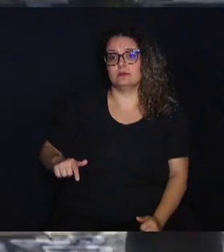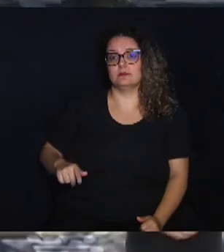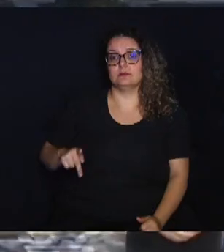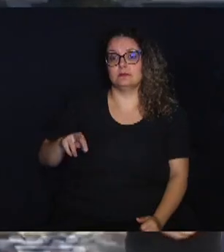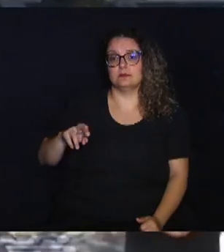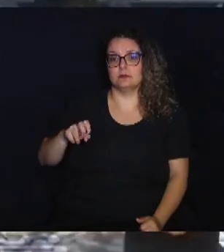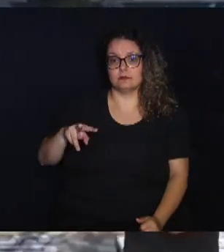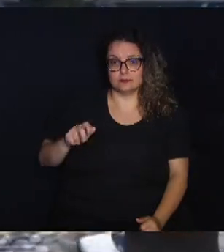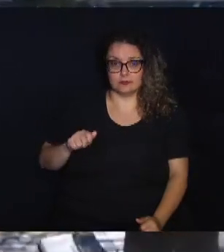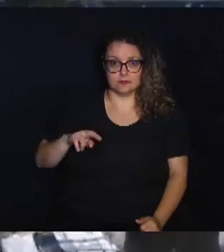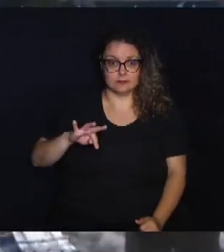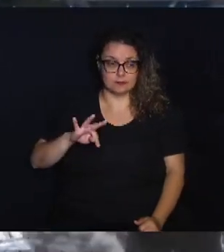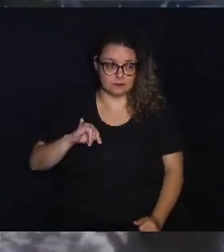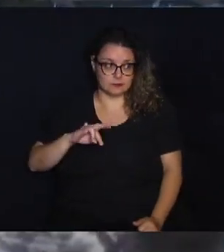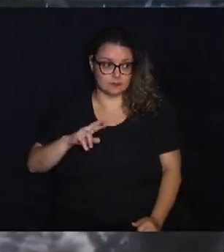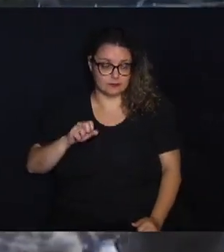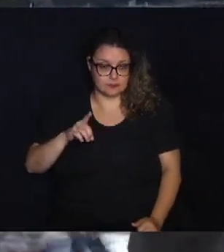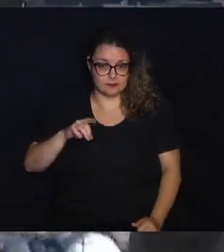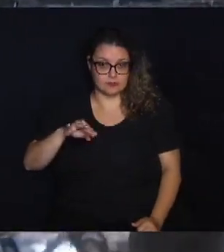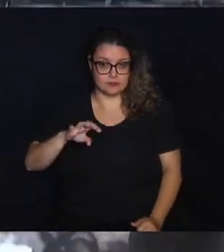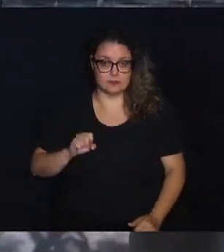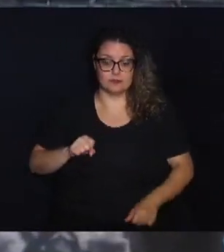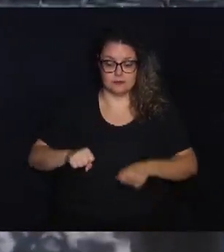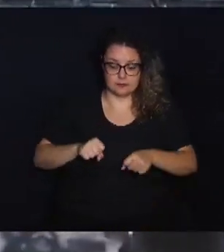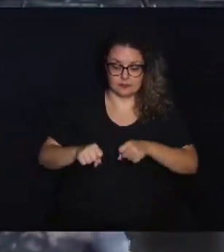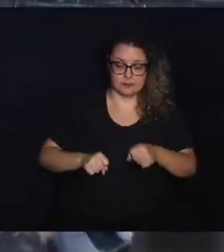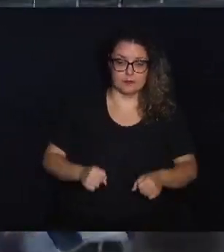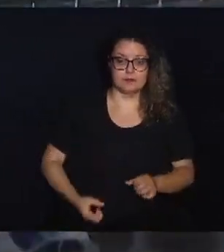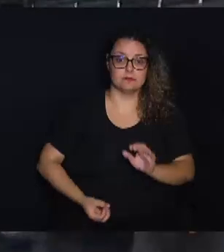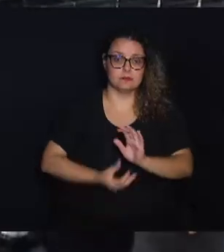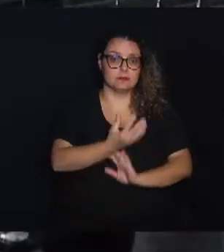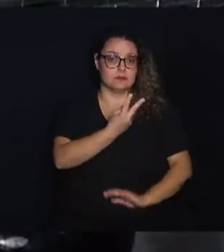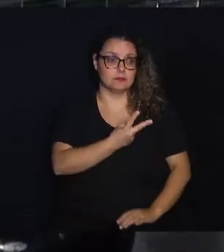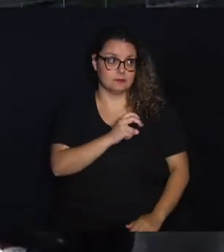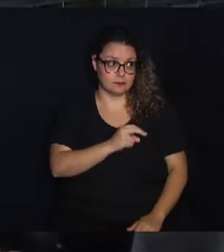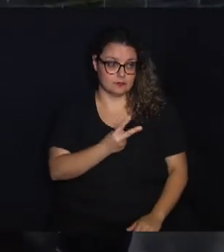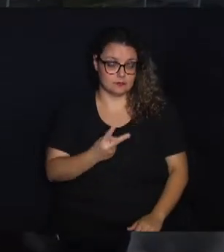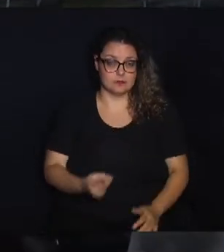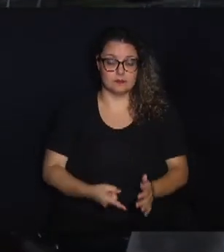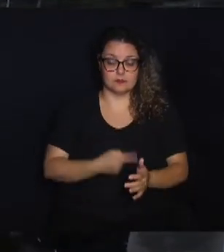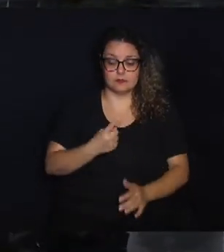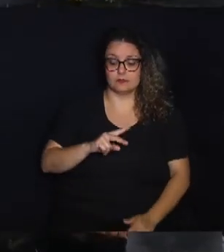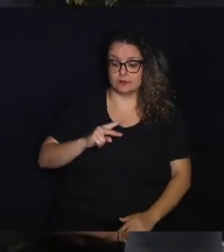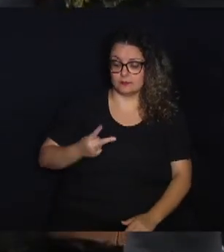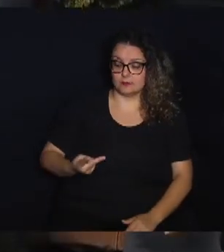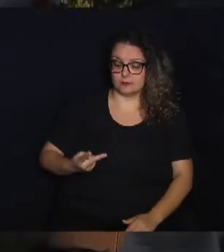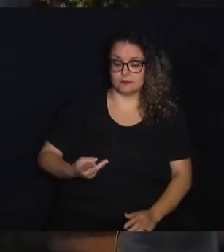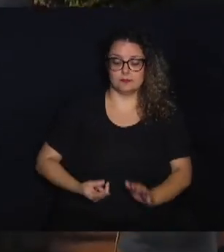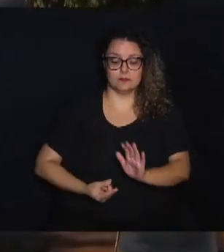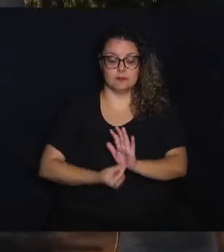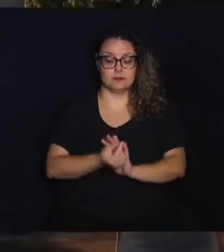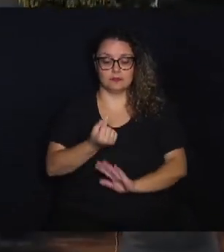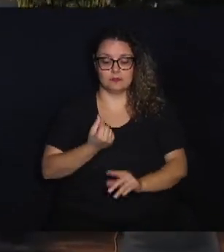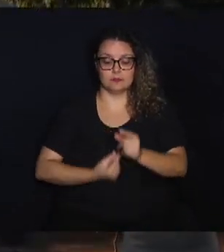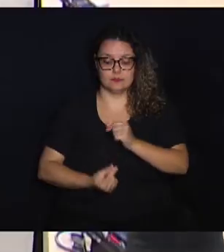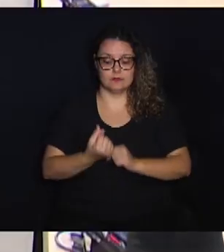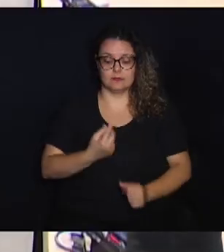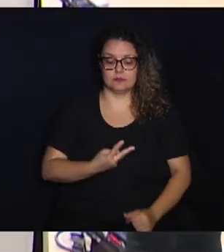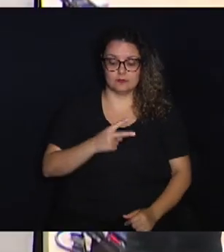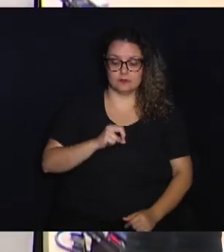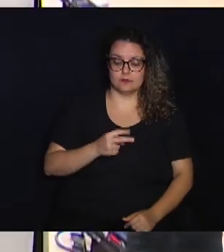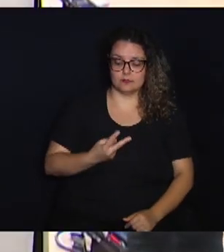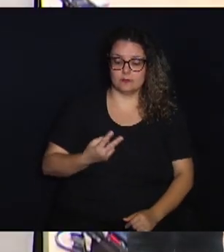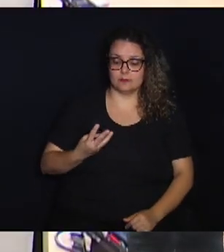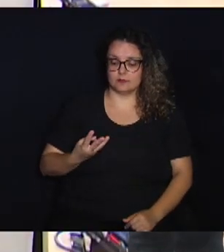ciclismo. Criadas em 2022 e utilizadas pela primeira vez no Orçamento Municipal de 2023,